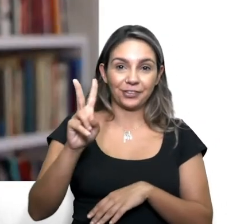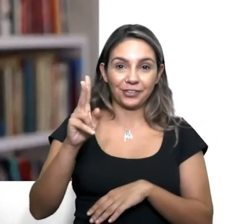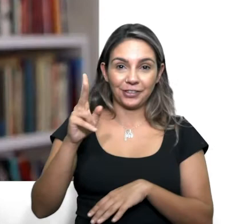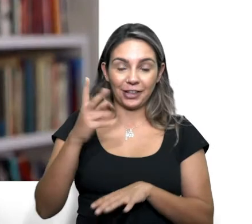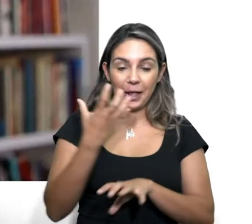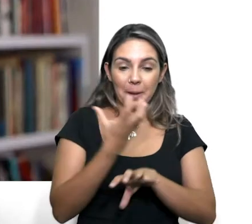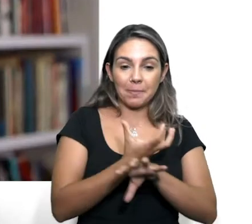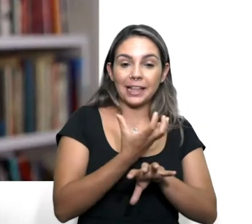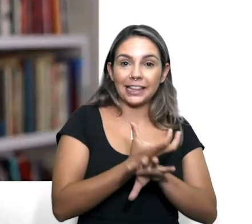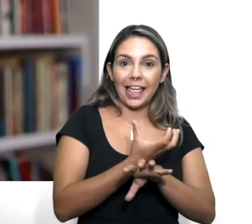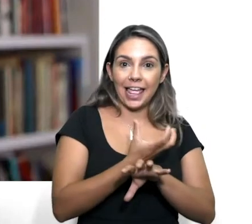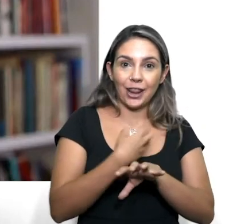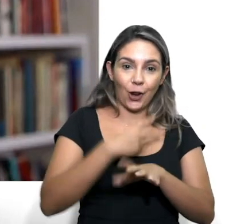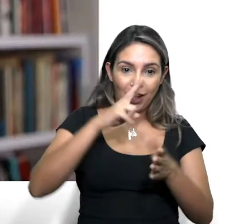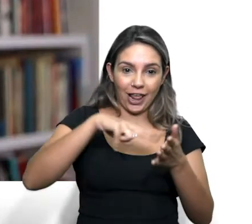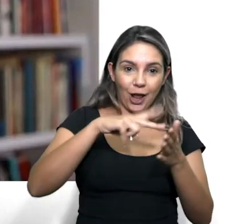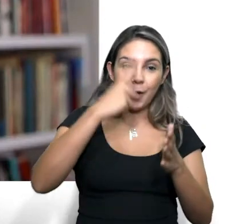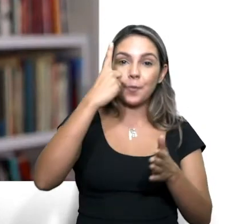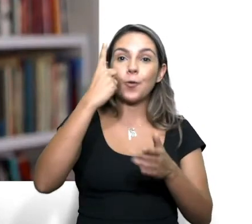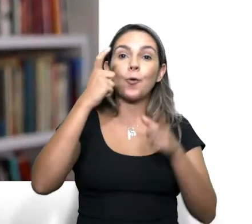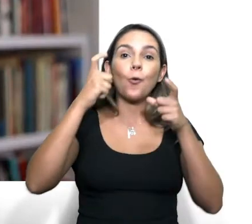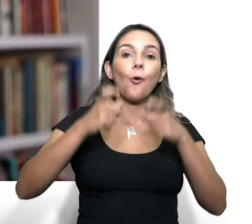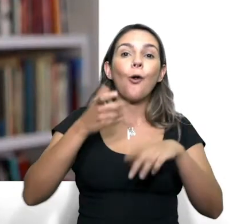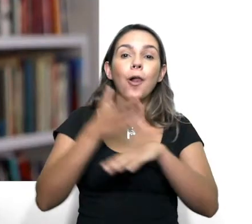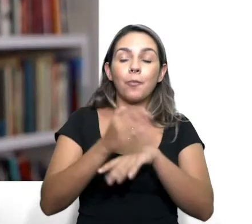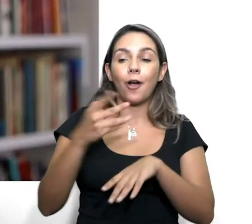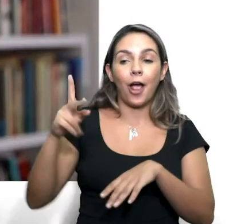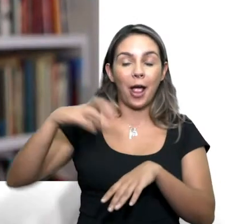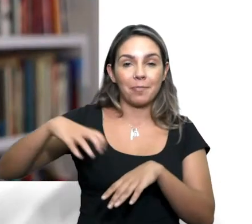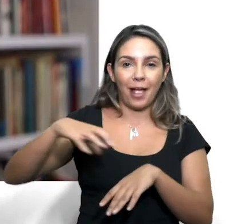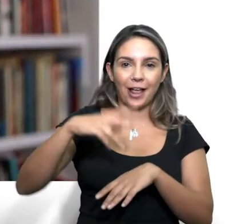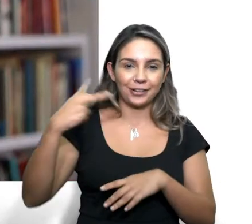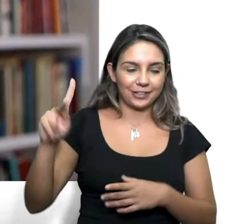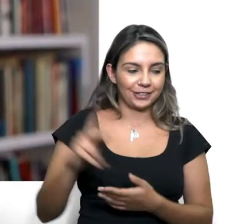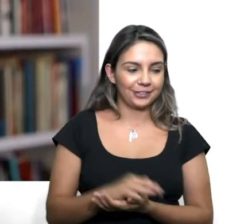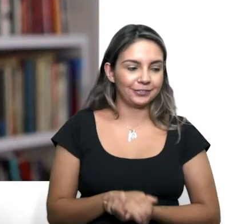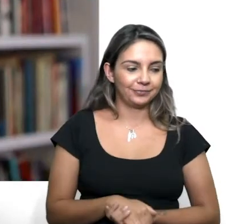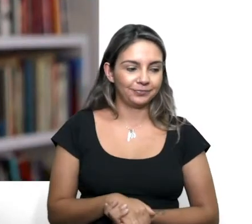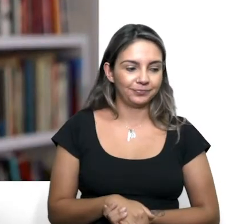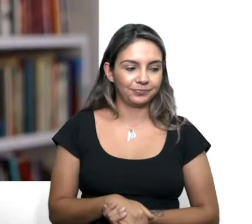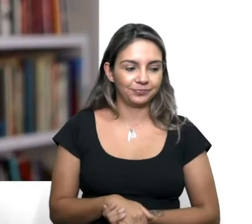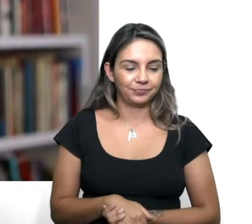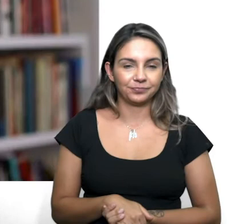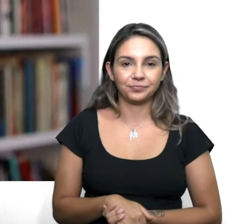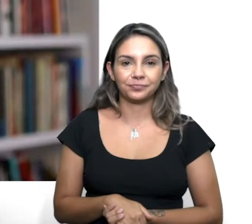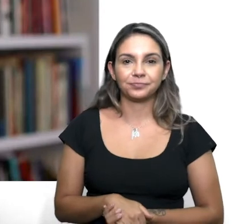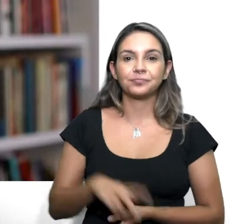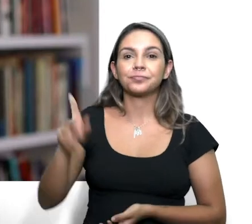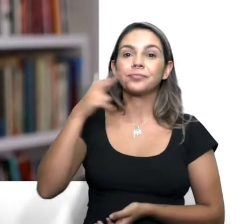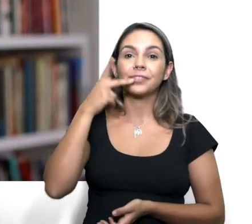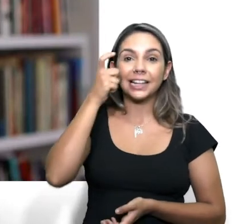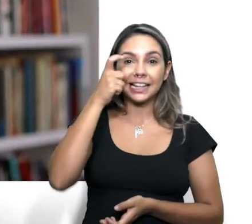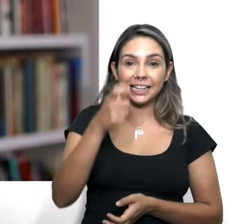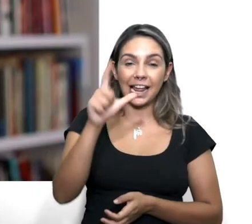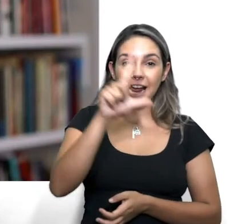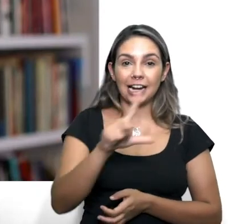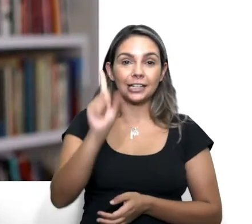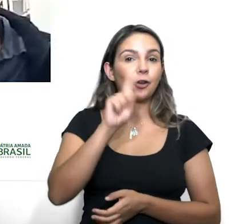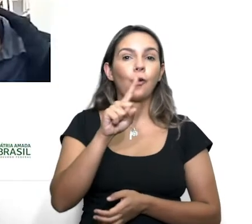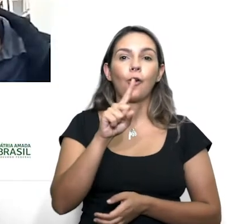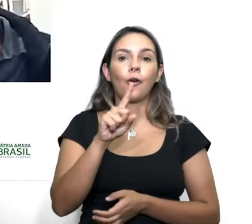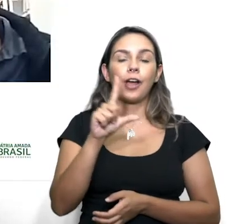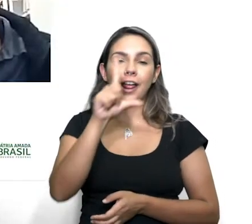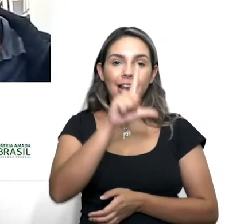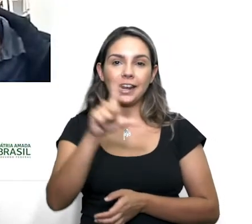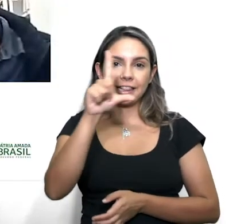o pessoal é o único lugar que pode ir. Metáfora. Não, isso é interessante. A literatura nunca fechou, não é?